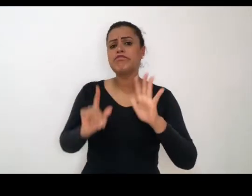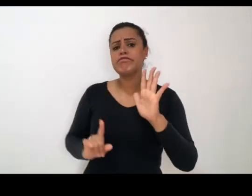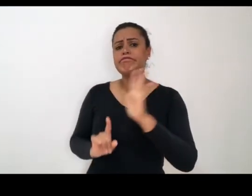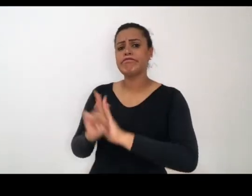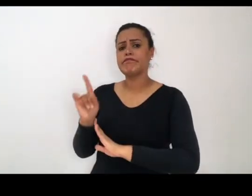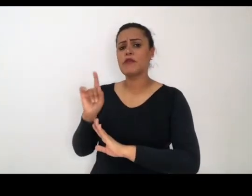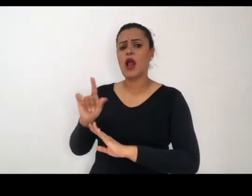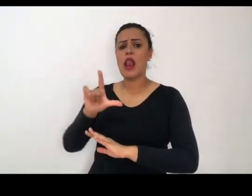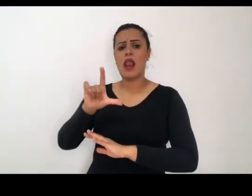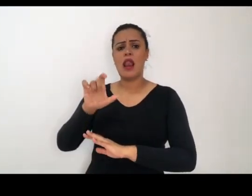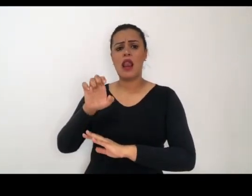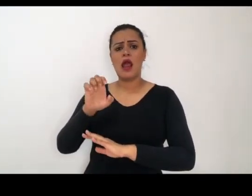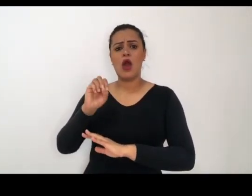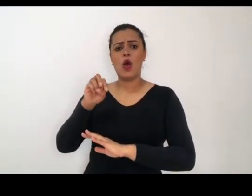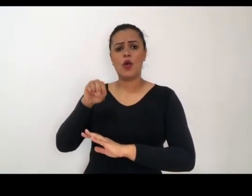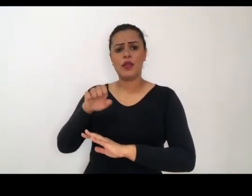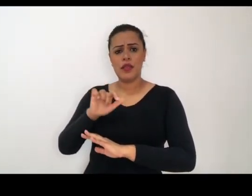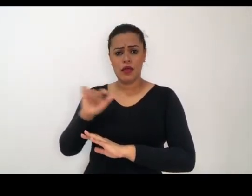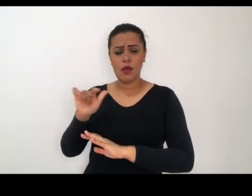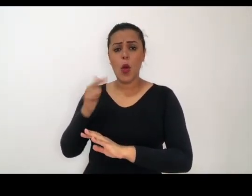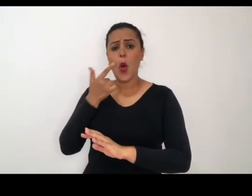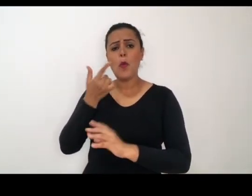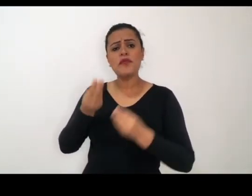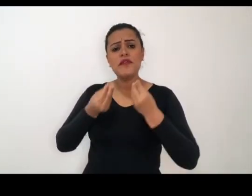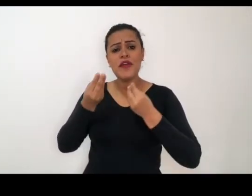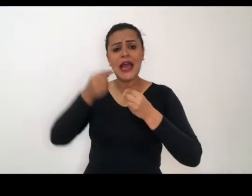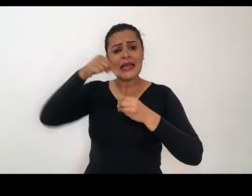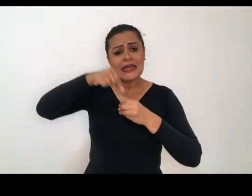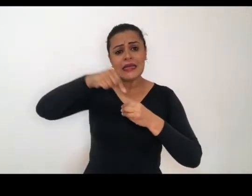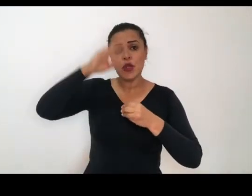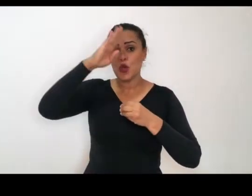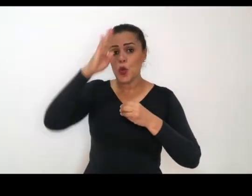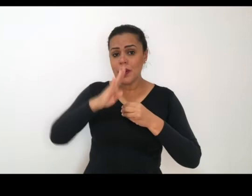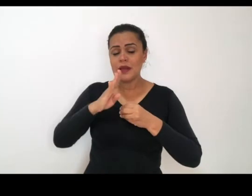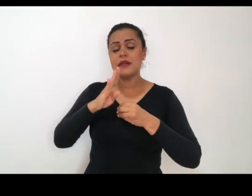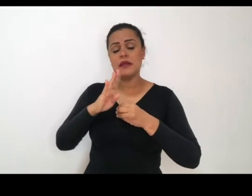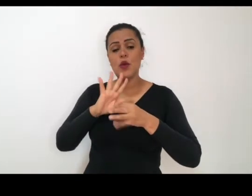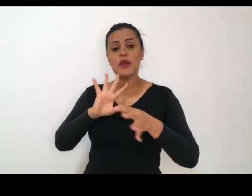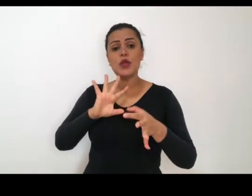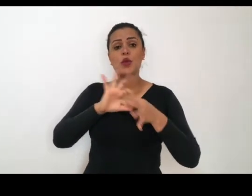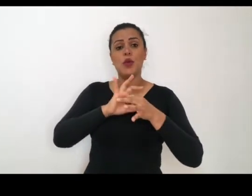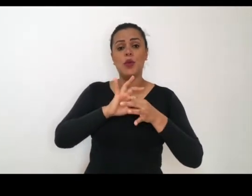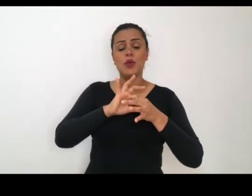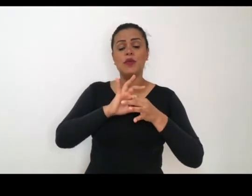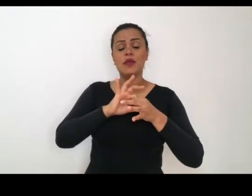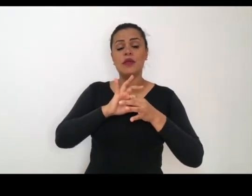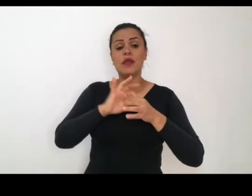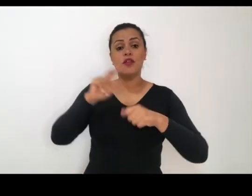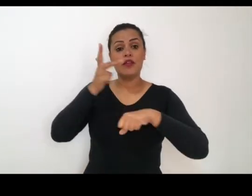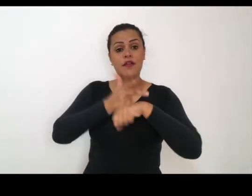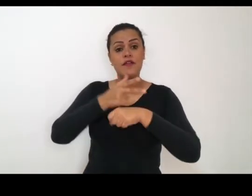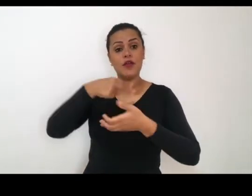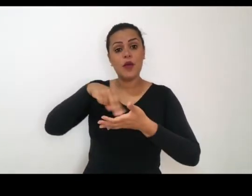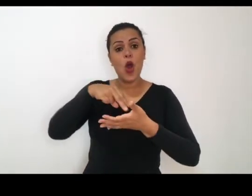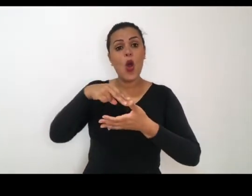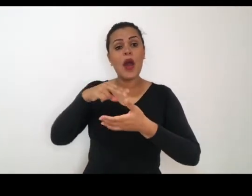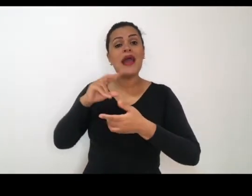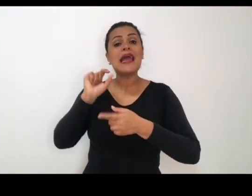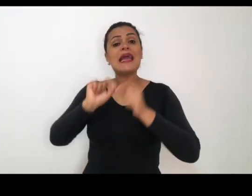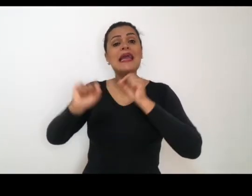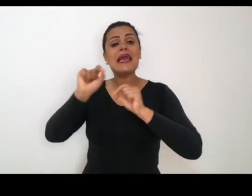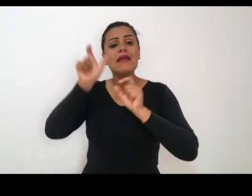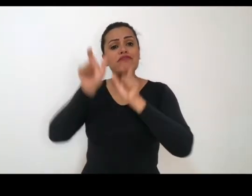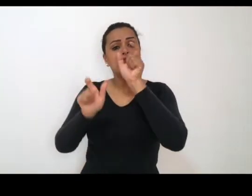no Brasil? Onde estão os artistas? O que está se produzindo, vamos dizer assim, de uma forma que